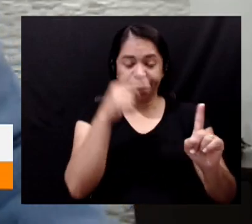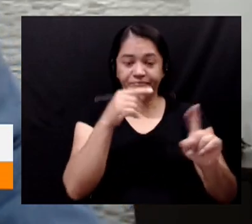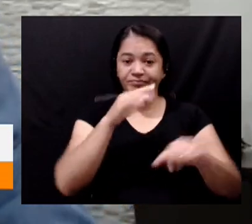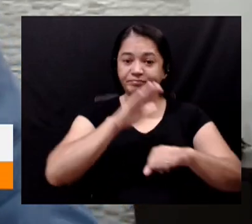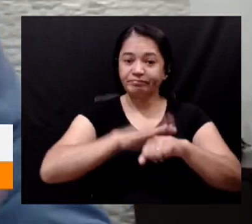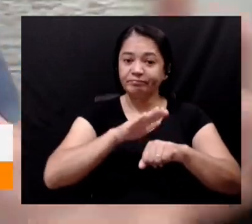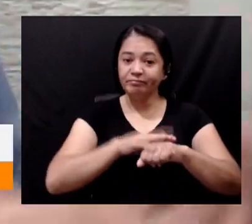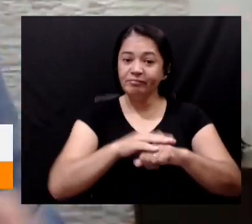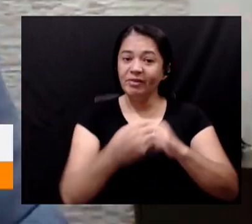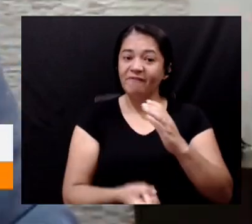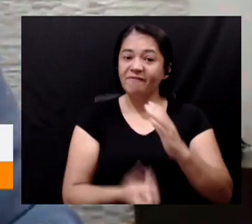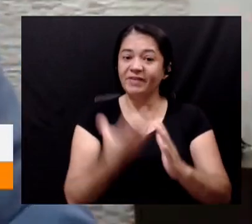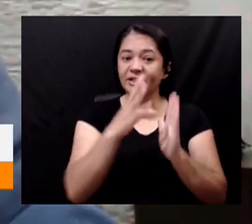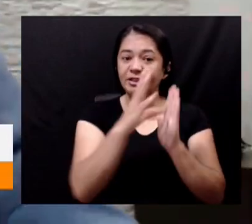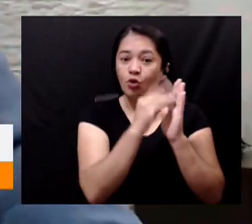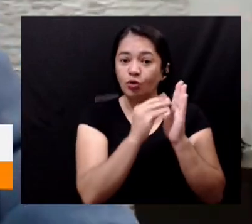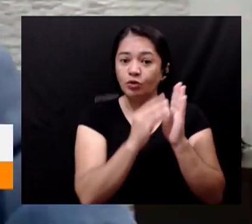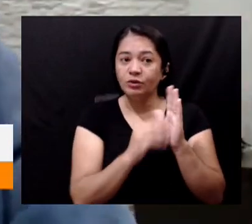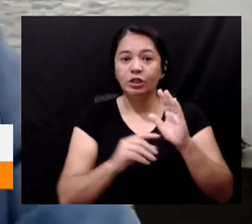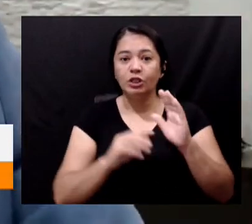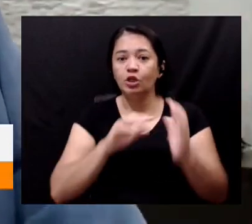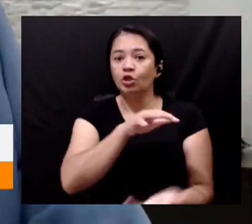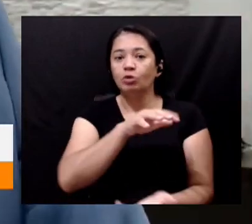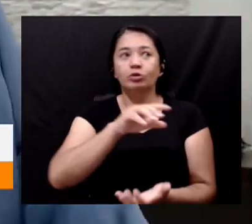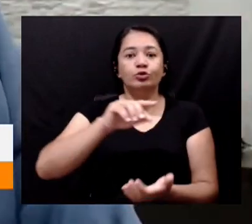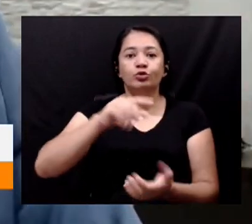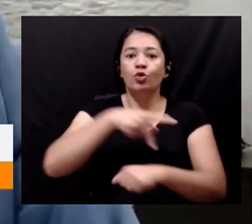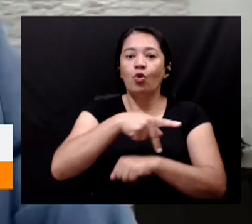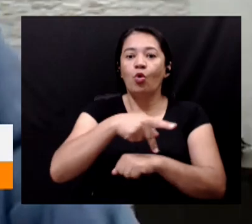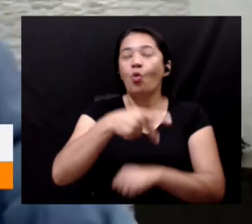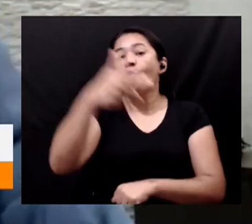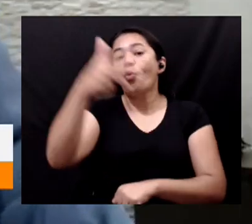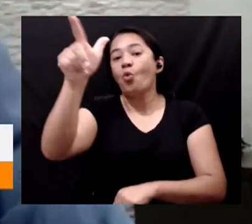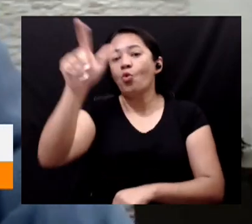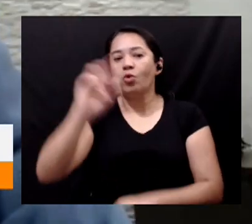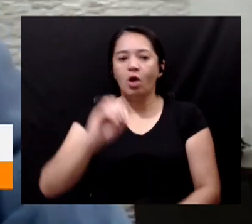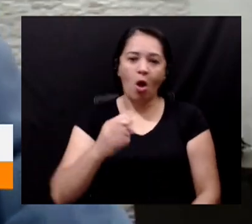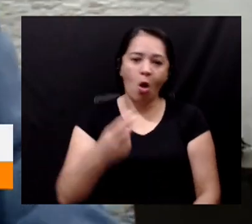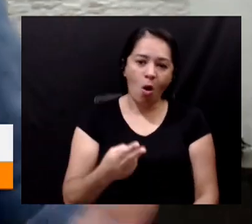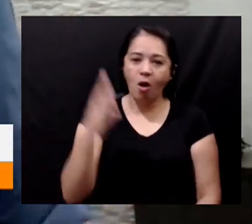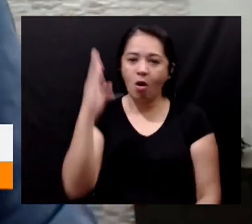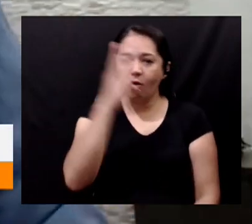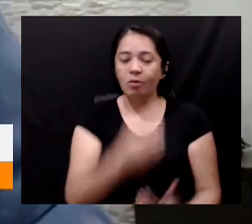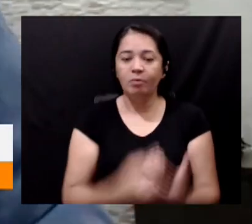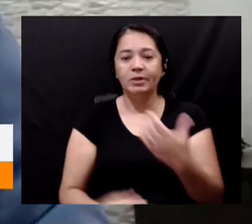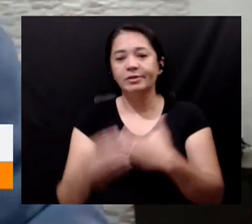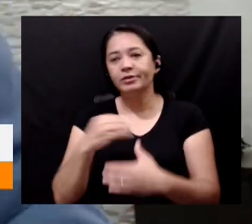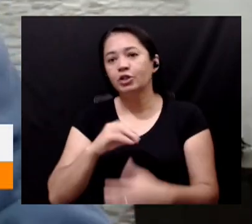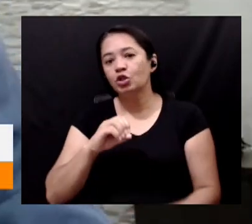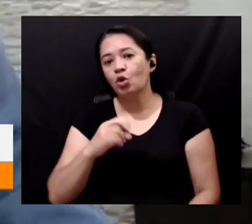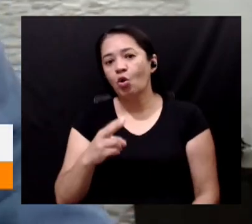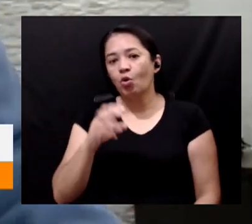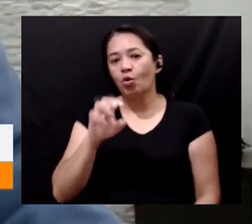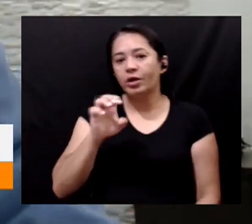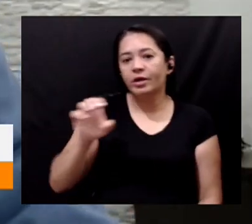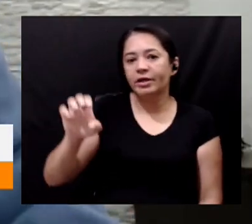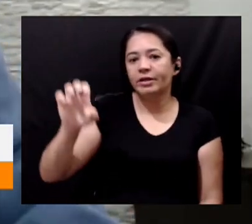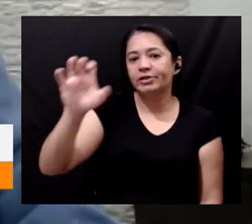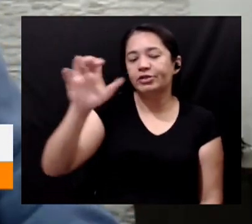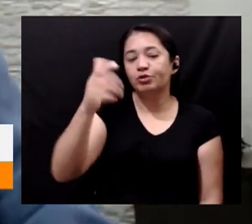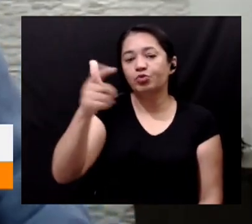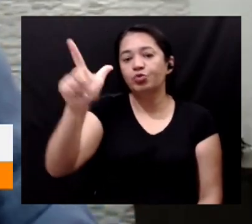do mundo, ou então que seja dentro do Brasil mesmo, que seja no norte do Brasil, e uma situação que está ocorrendo em São Paulo, por exemplo.